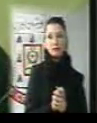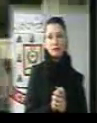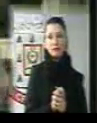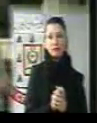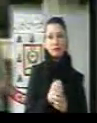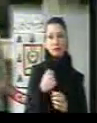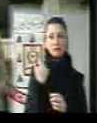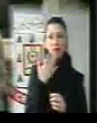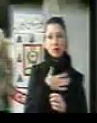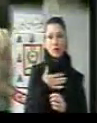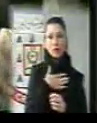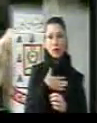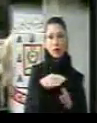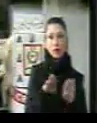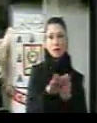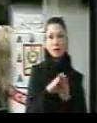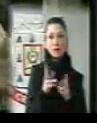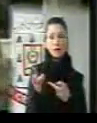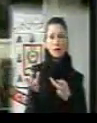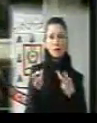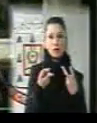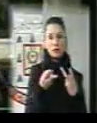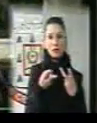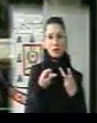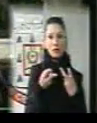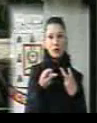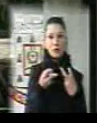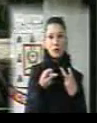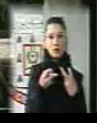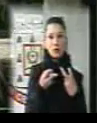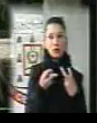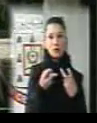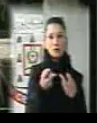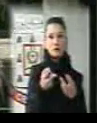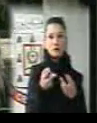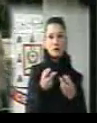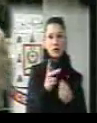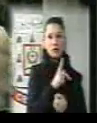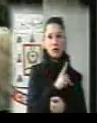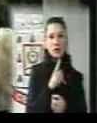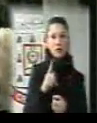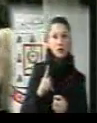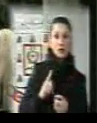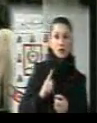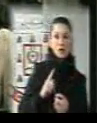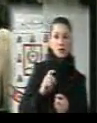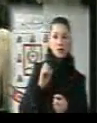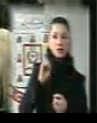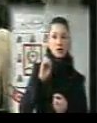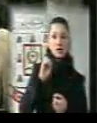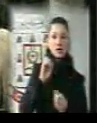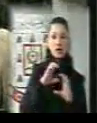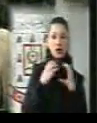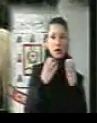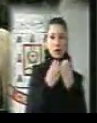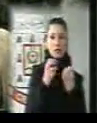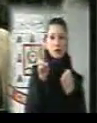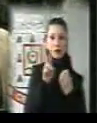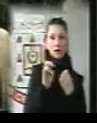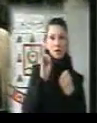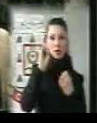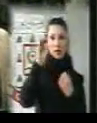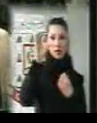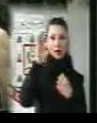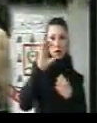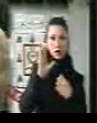Eu gostaria também de convidar que possa ficar perto da gente apresentar aqui um vereador de Sara, o vereador Toretti.